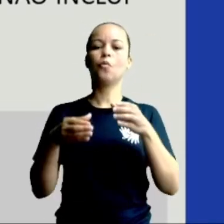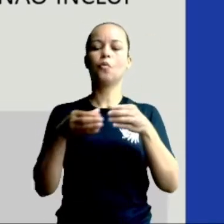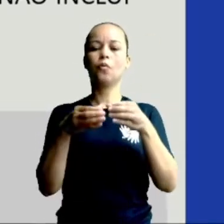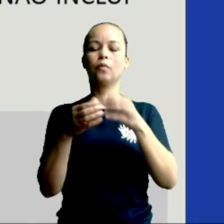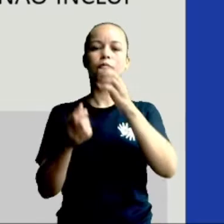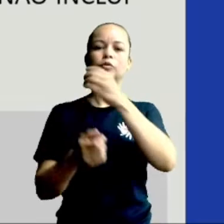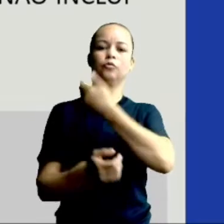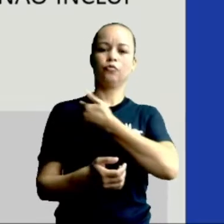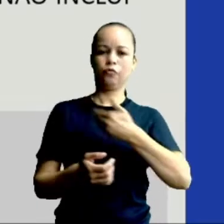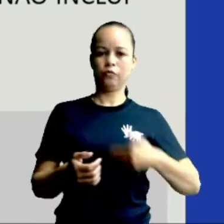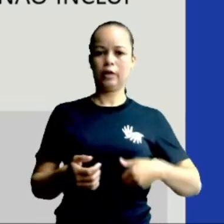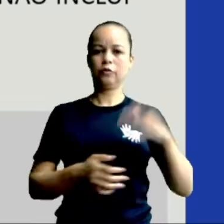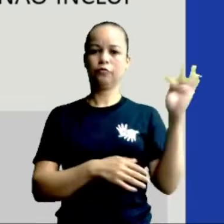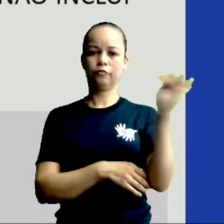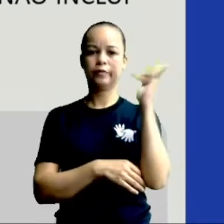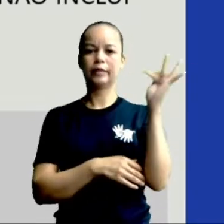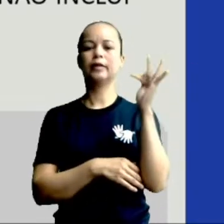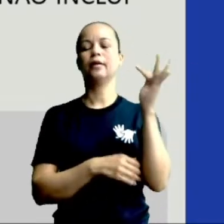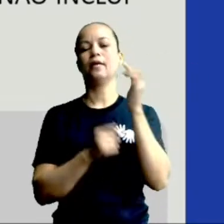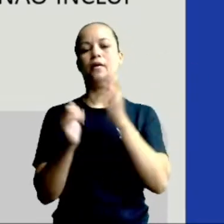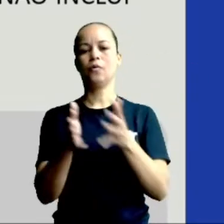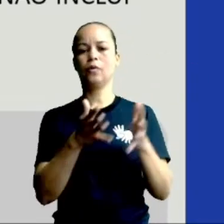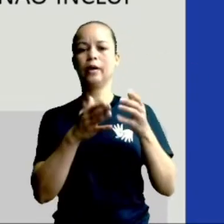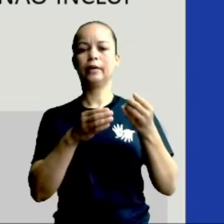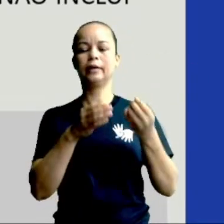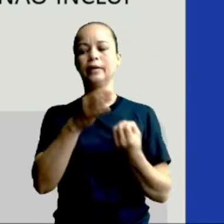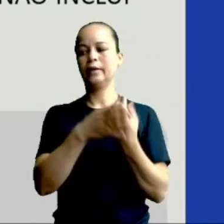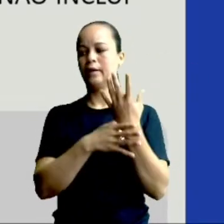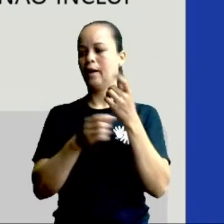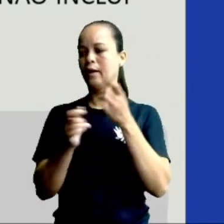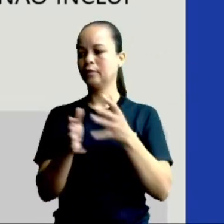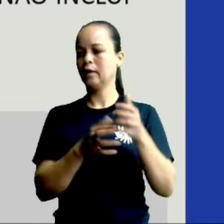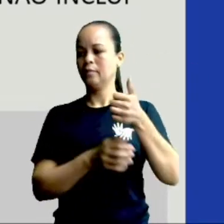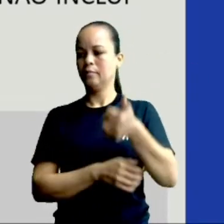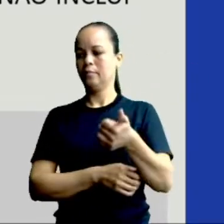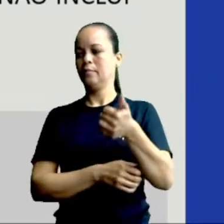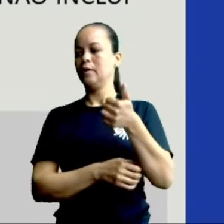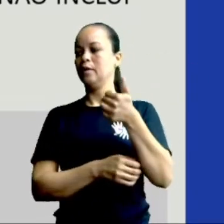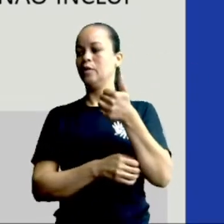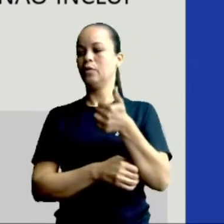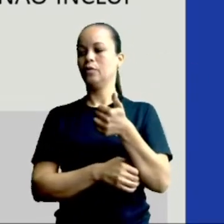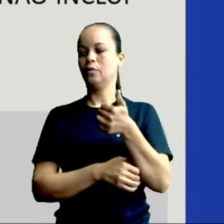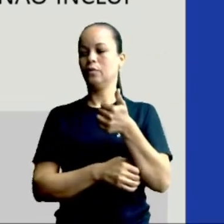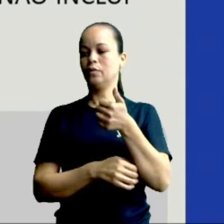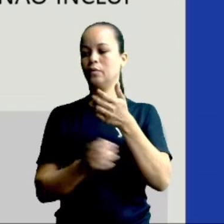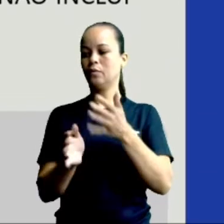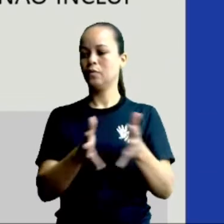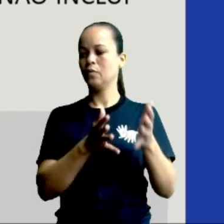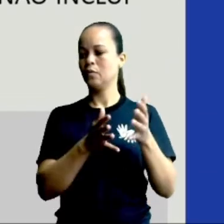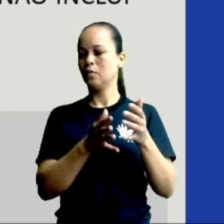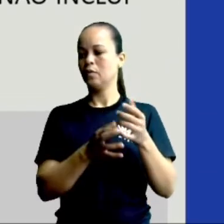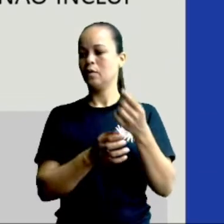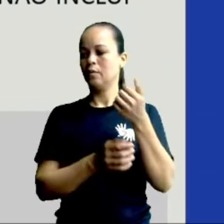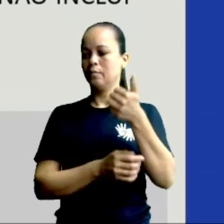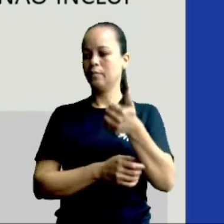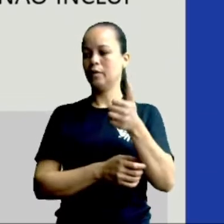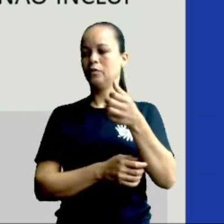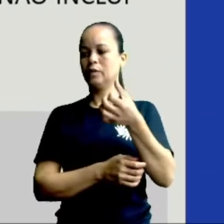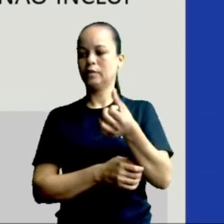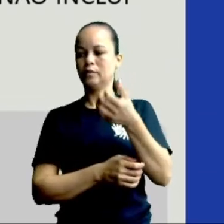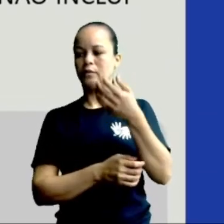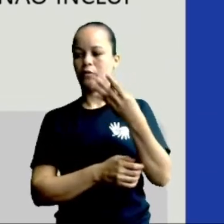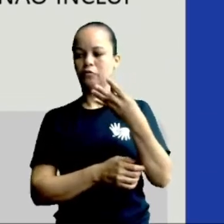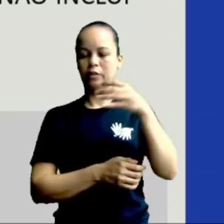em 1694. A Casa da Moeda é responsável por produzir todo o dinheiro que utilizamos